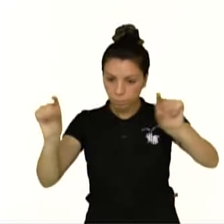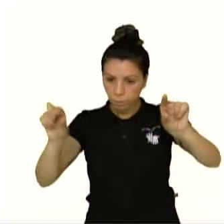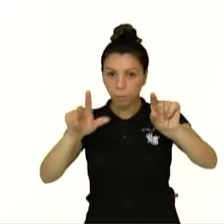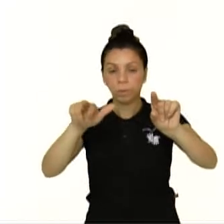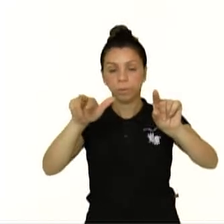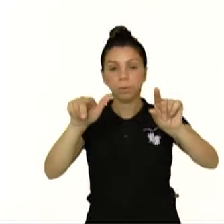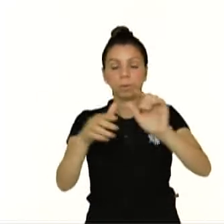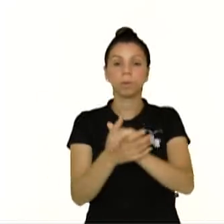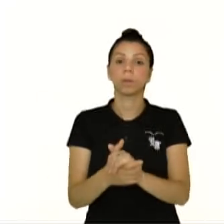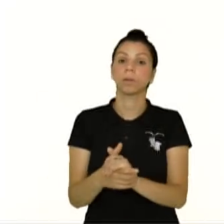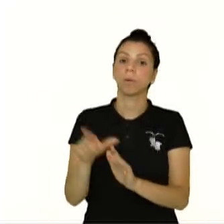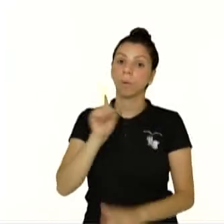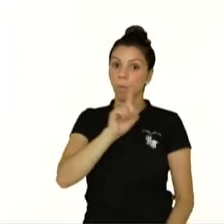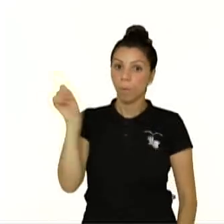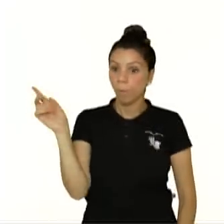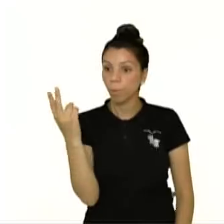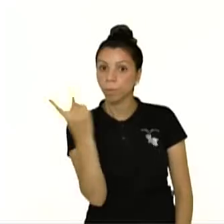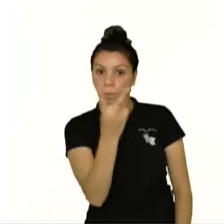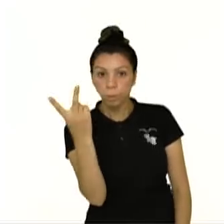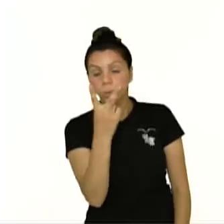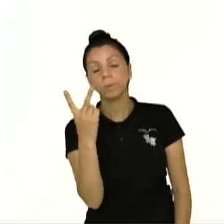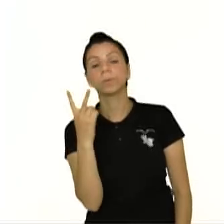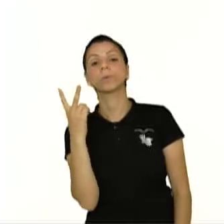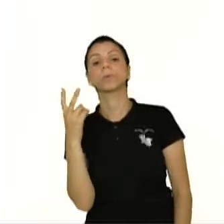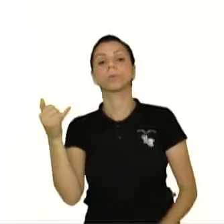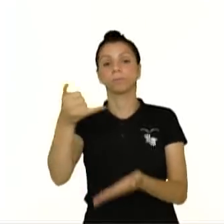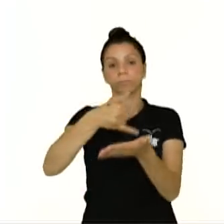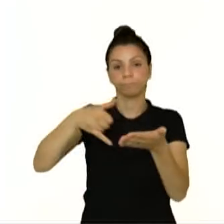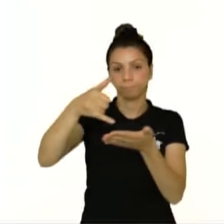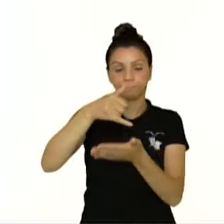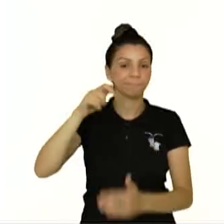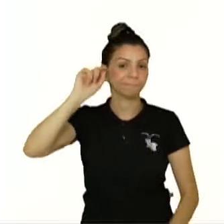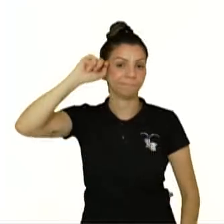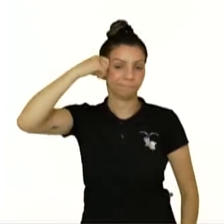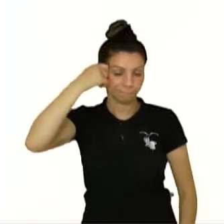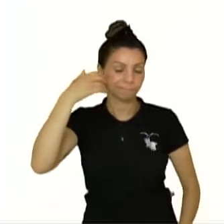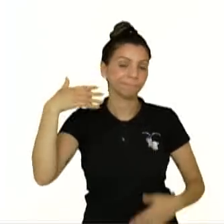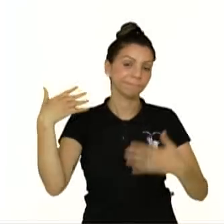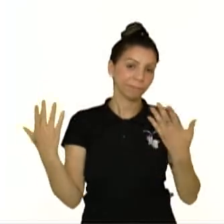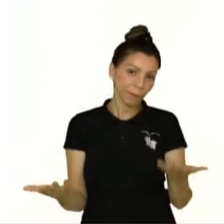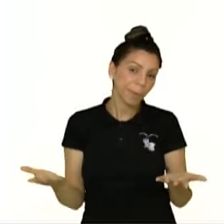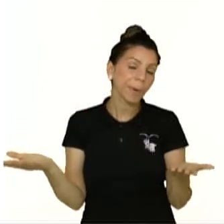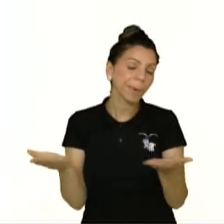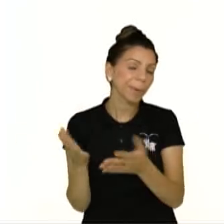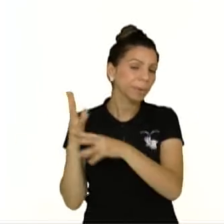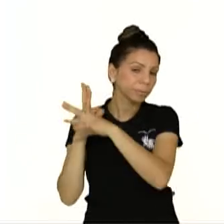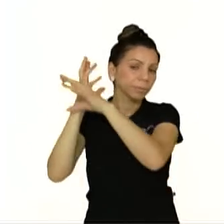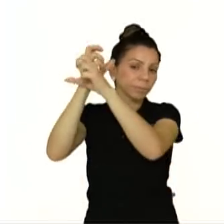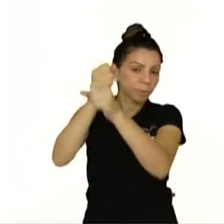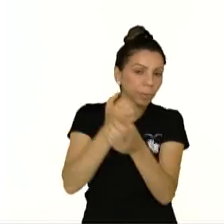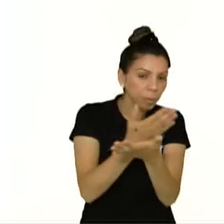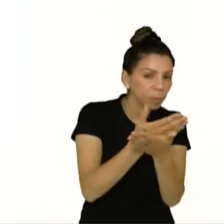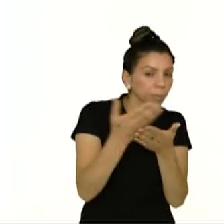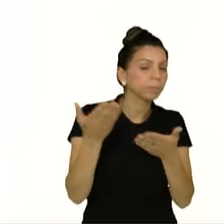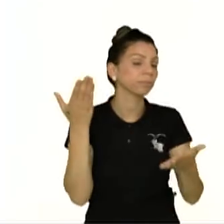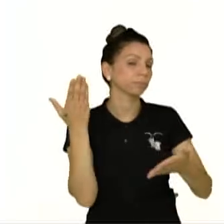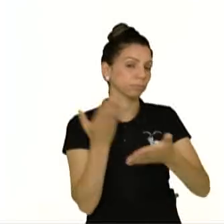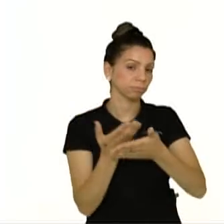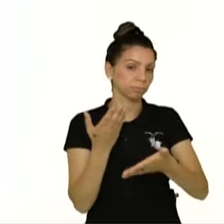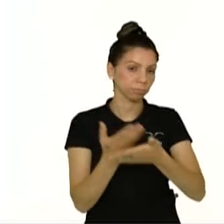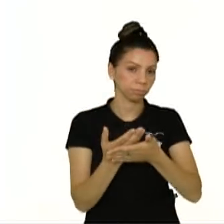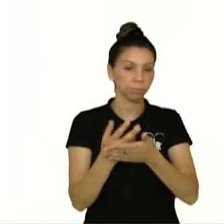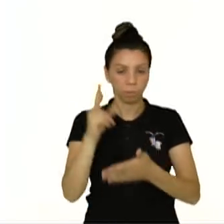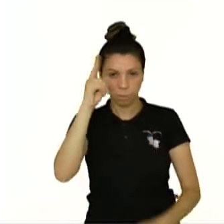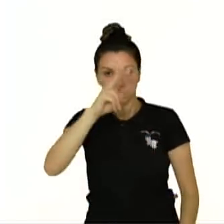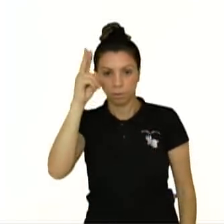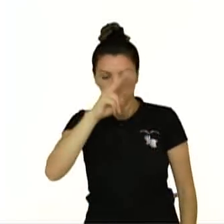ramo do petróleo. E a gente volta a recordar do começo da nossa aula.